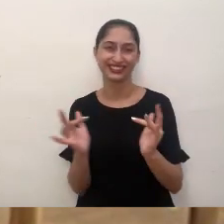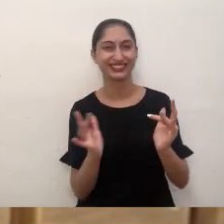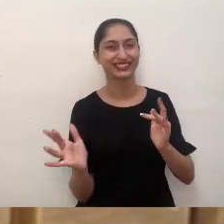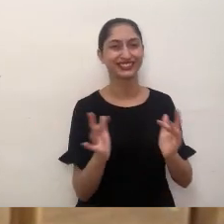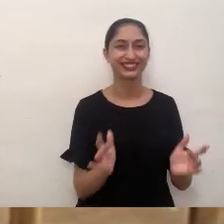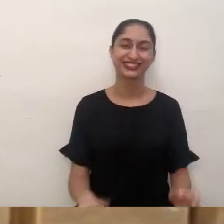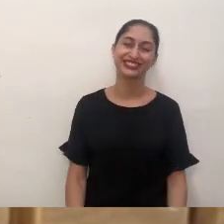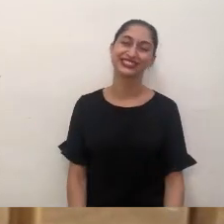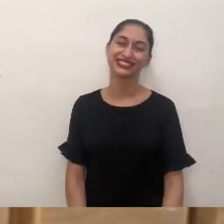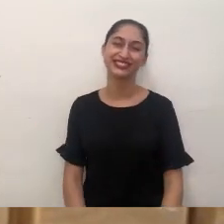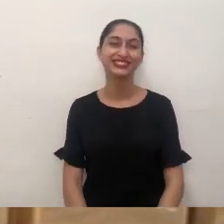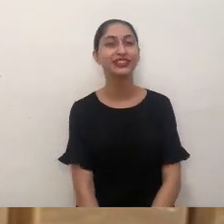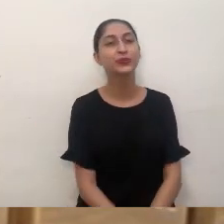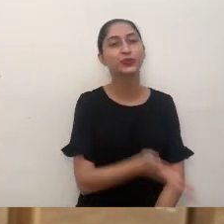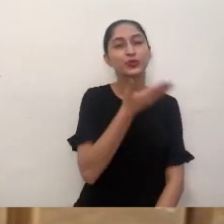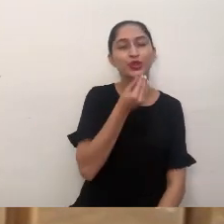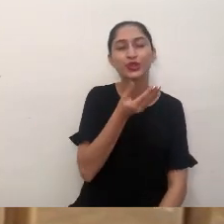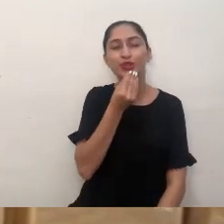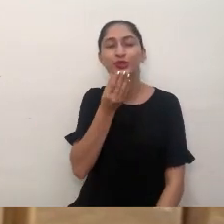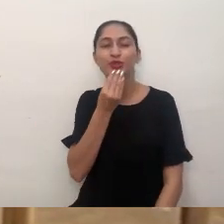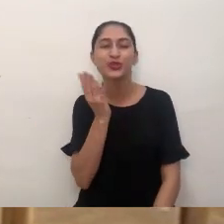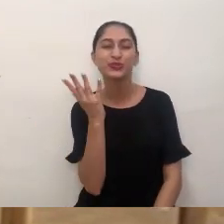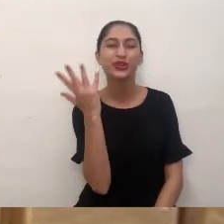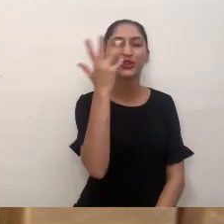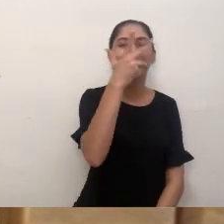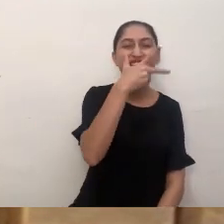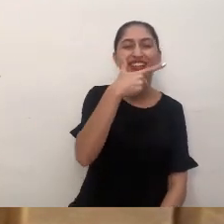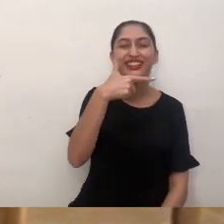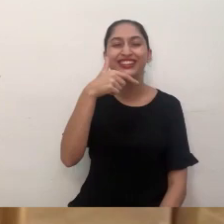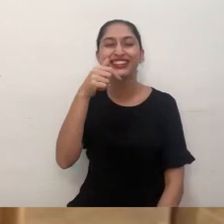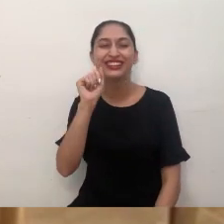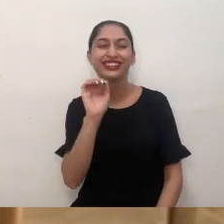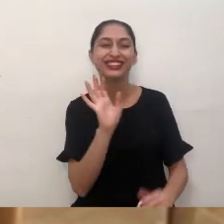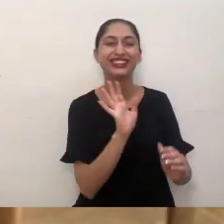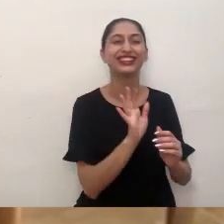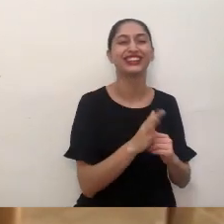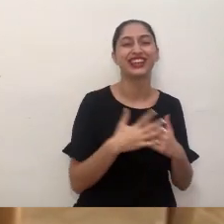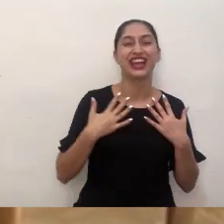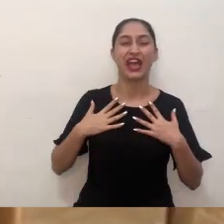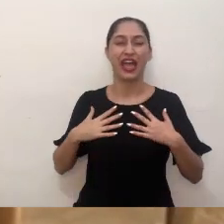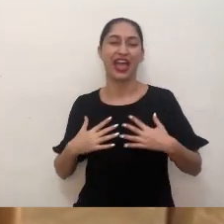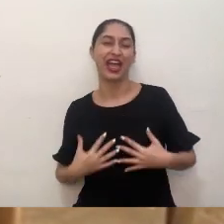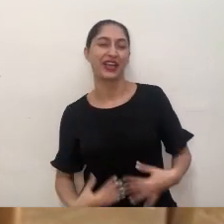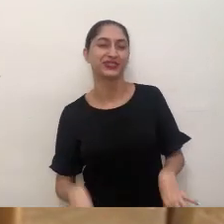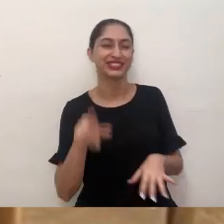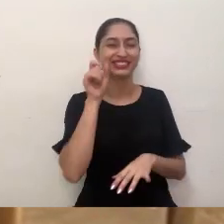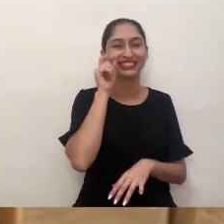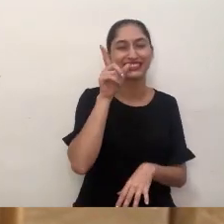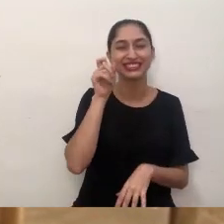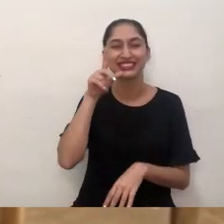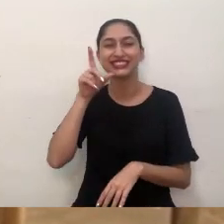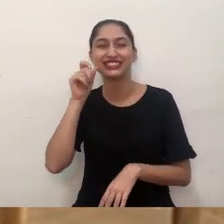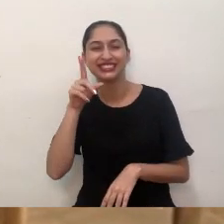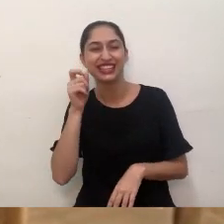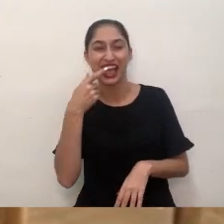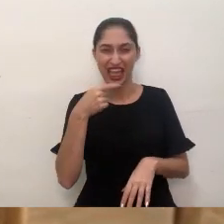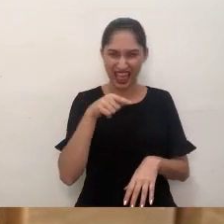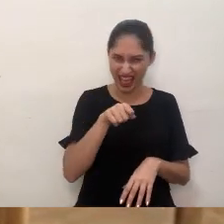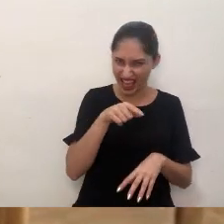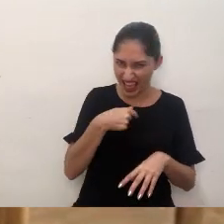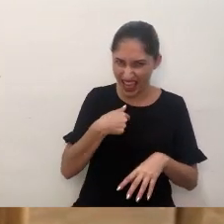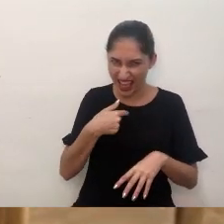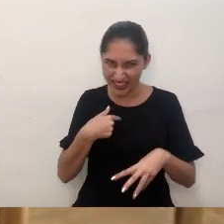namorando. Que menino bonitinho, camisinha azul marinho, eu não levo você